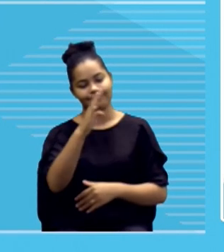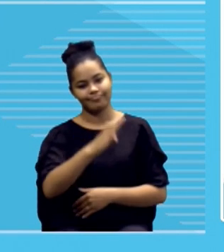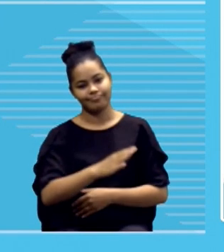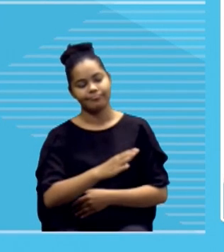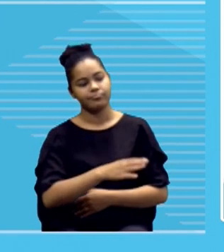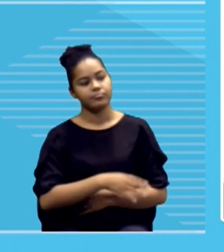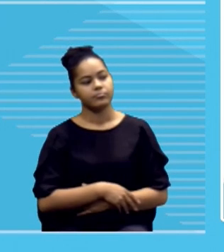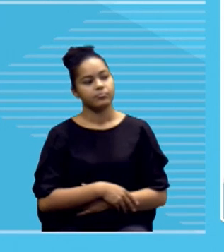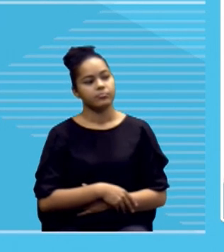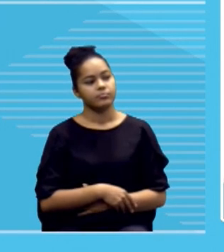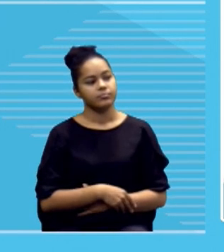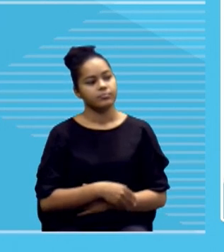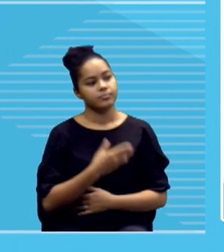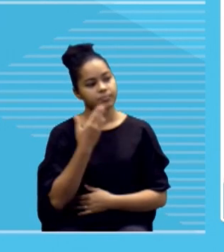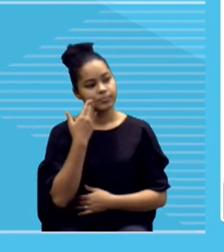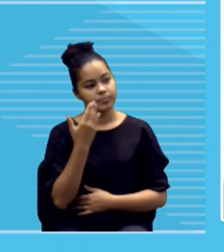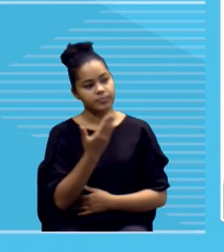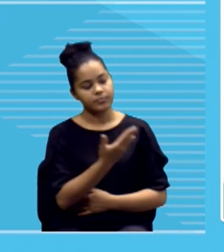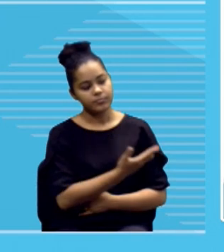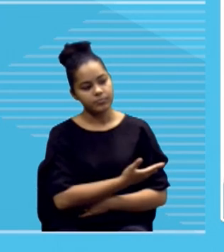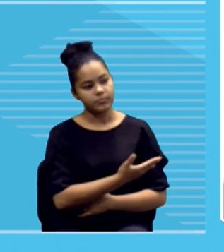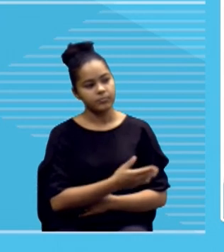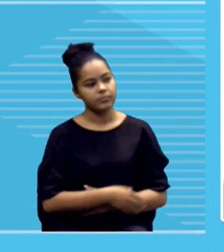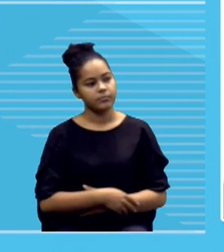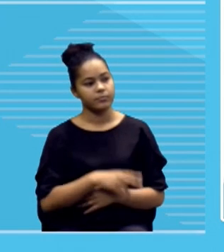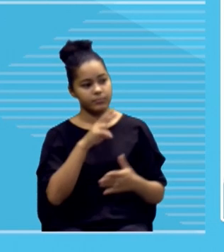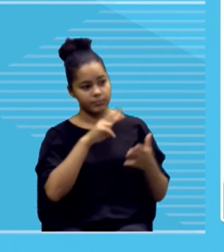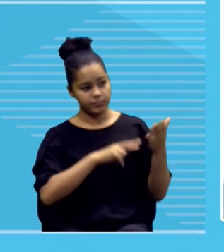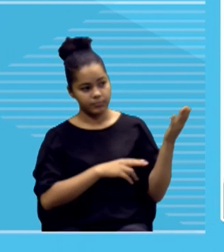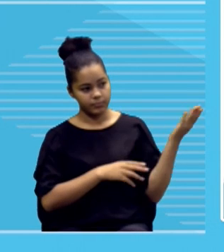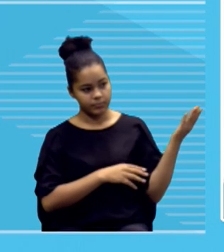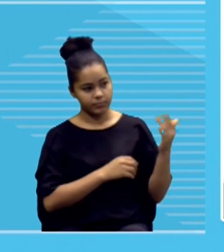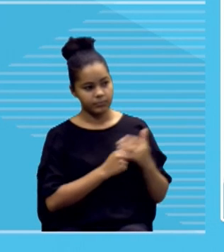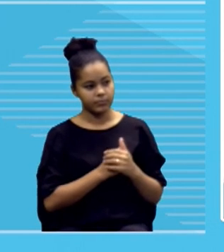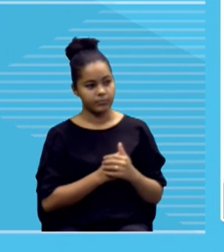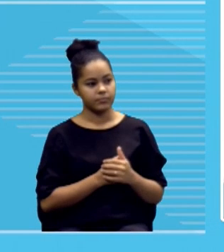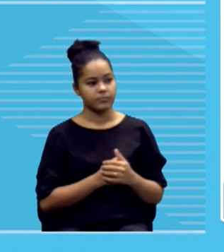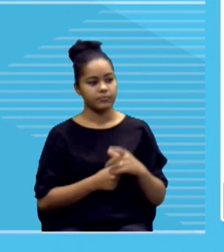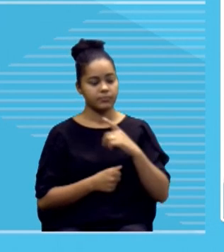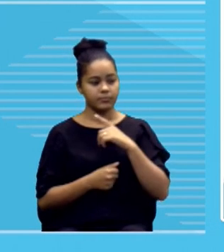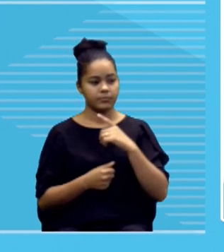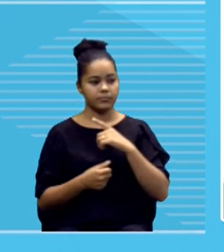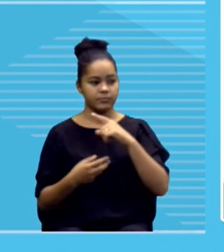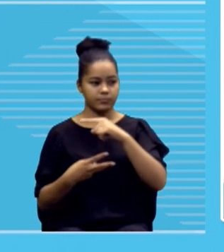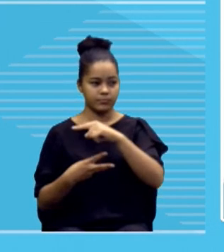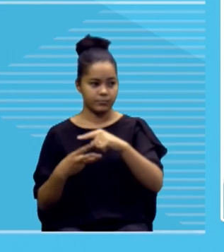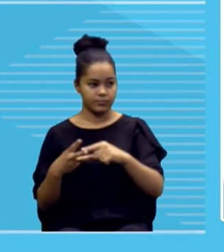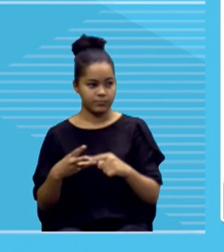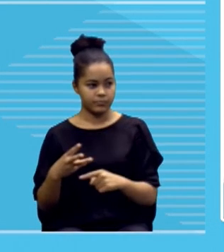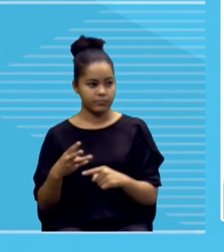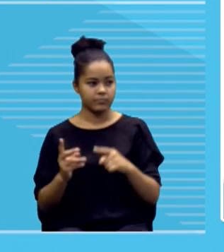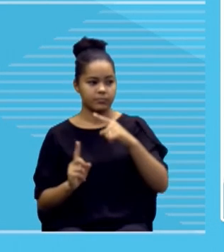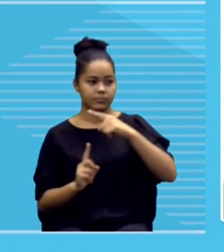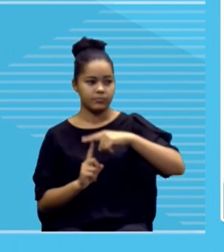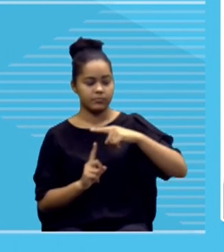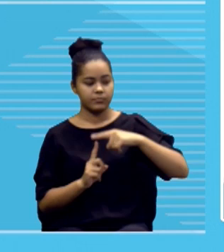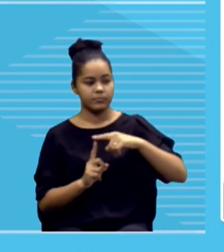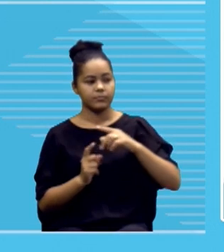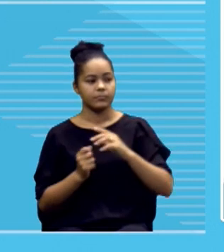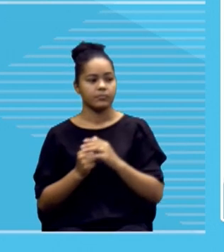Redistribuição. As redes de distribuição elétricas no país possuem basicamente 3 tipos de linha: alta, média e baixa